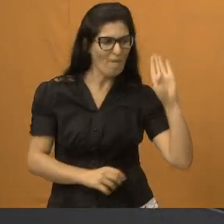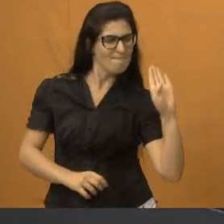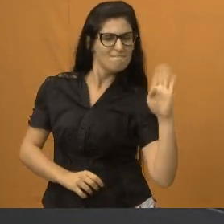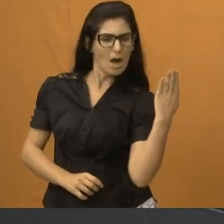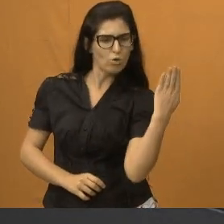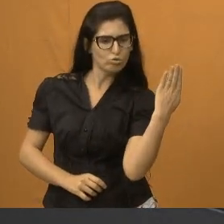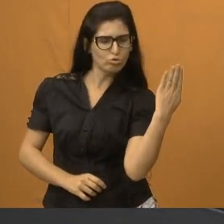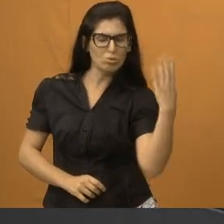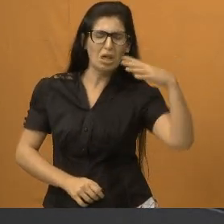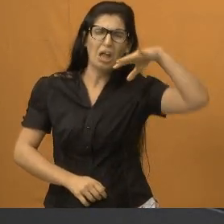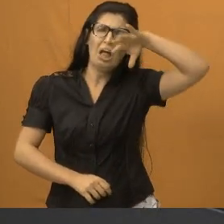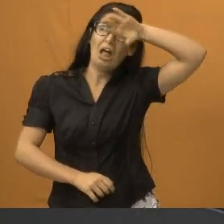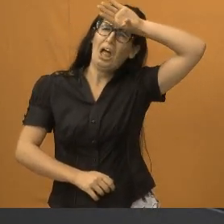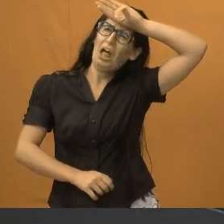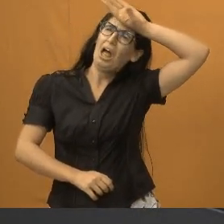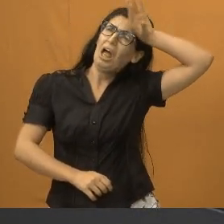um